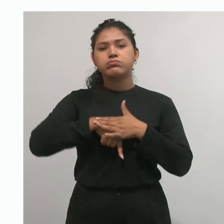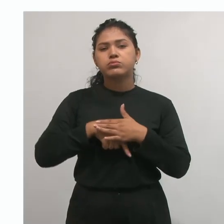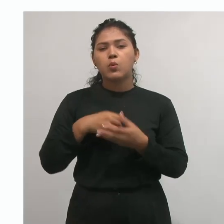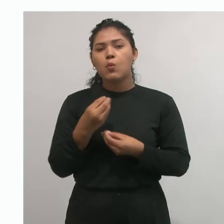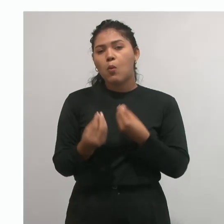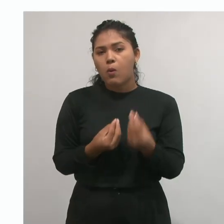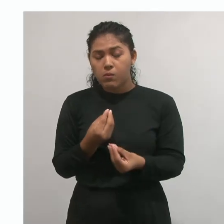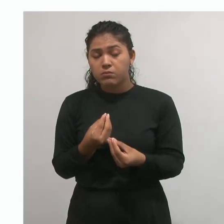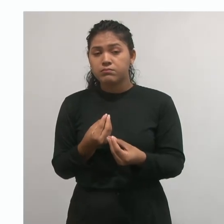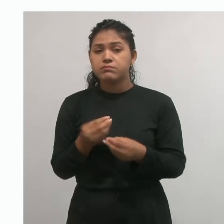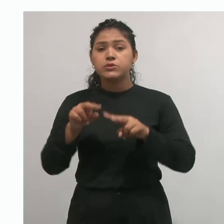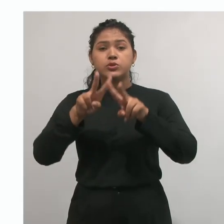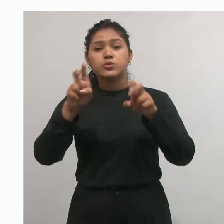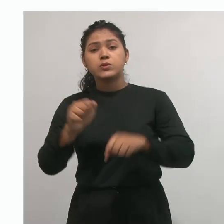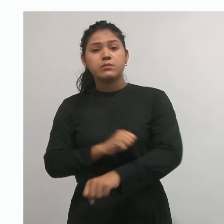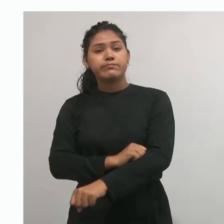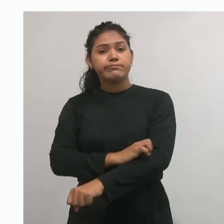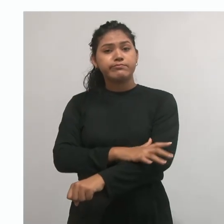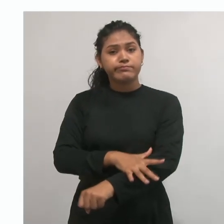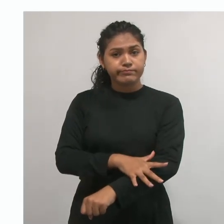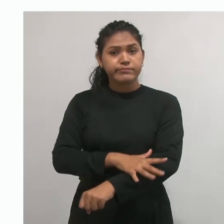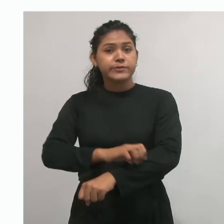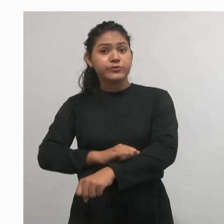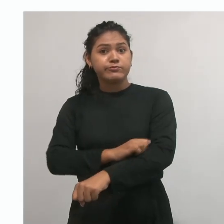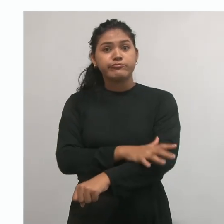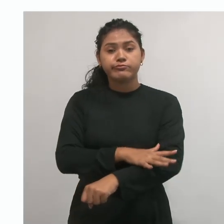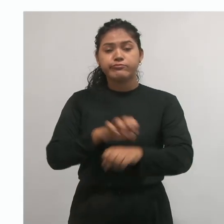traz para a gente a questão do racismo